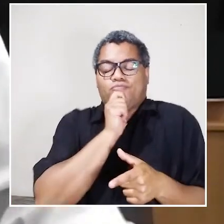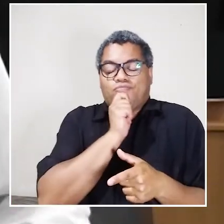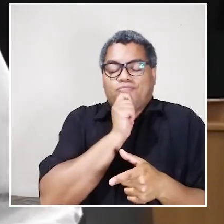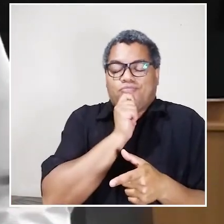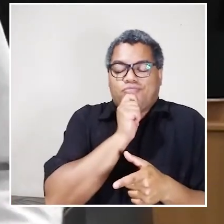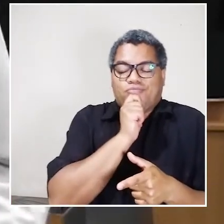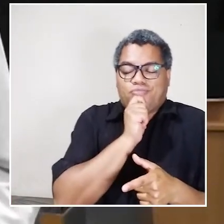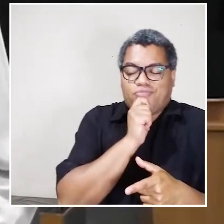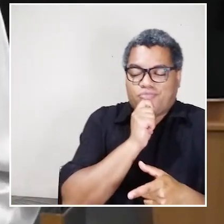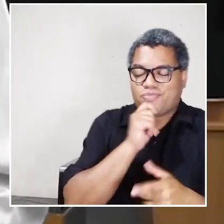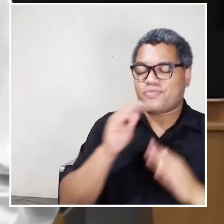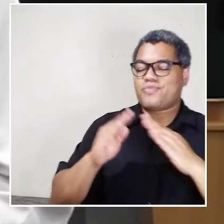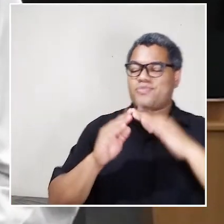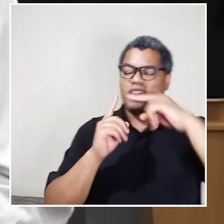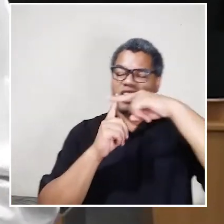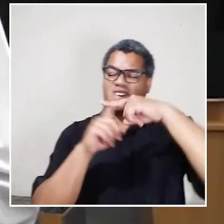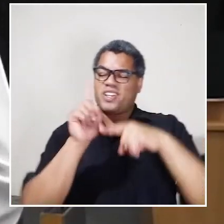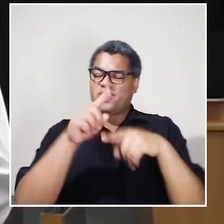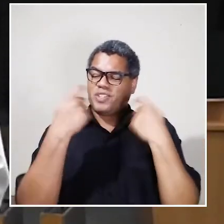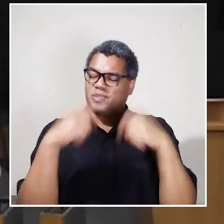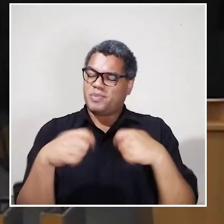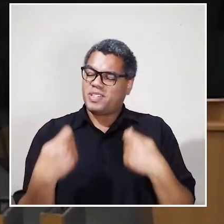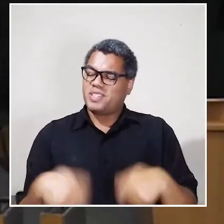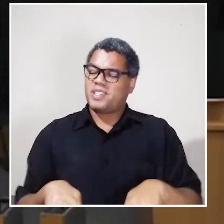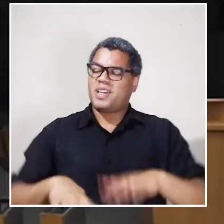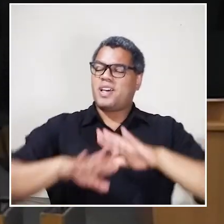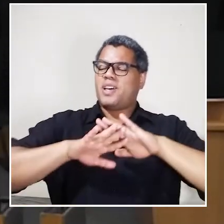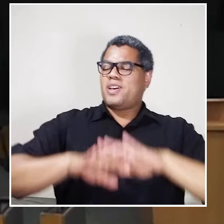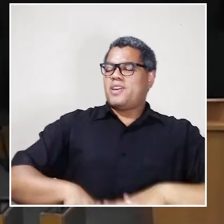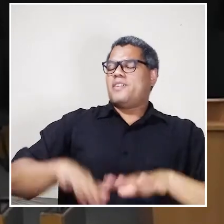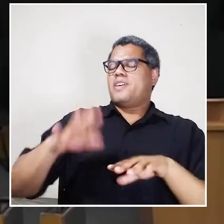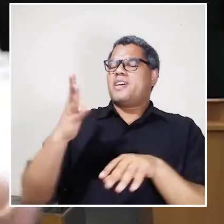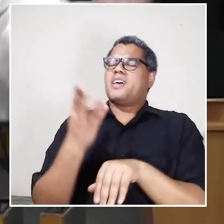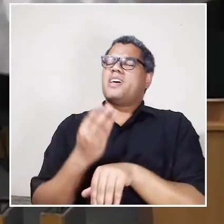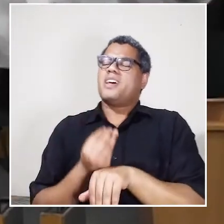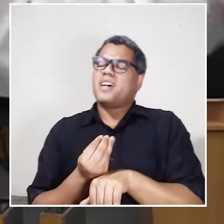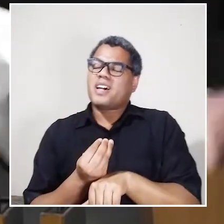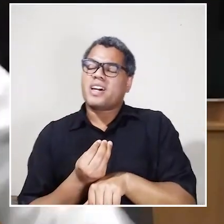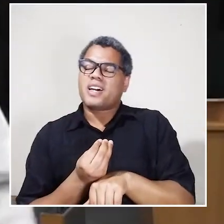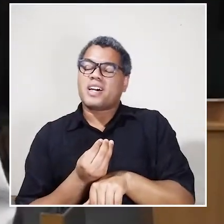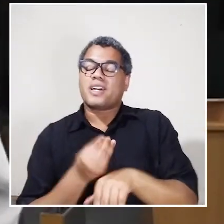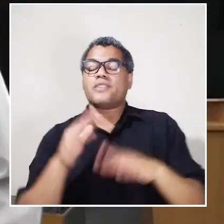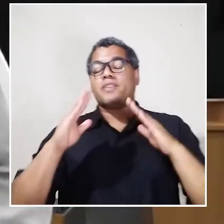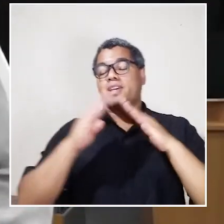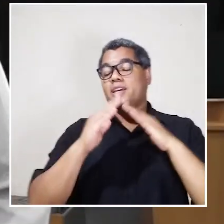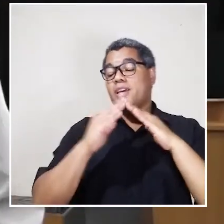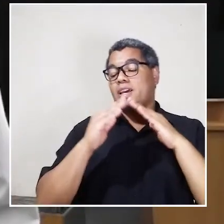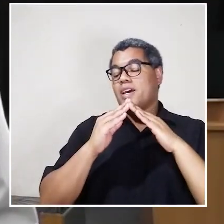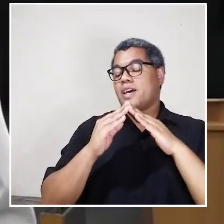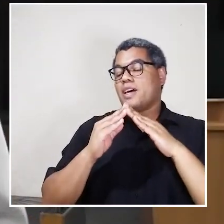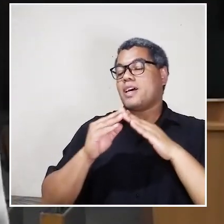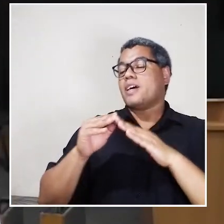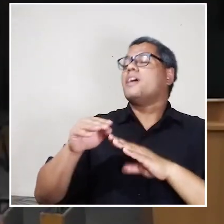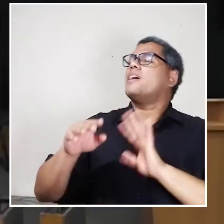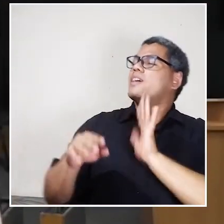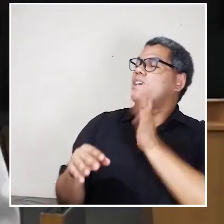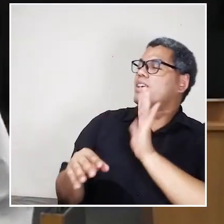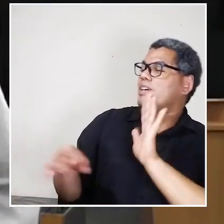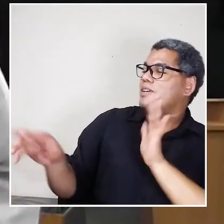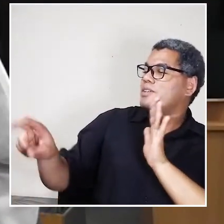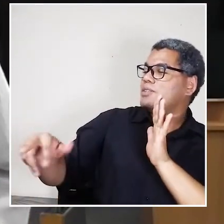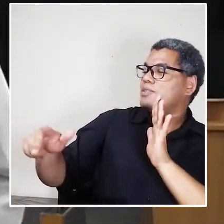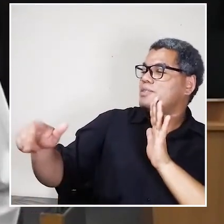igreja, vamos ficar em casa, a gente vê o irmãozinho lá, está muito bom. Não, isso é só